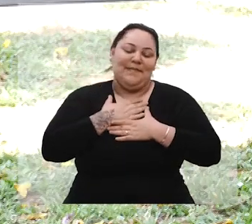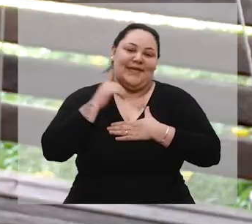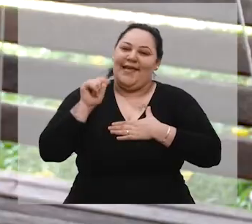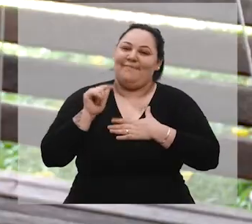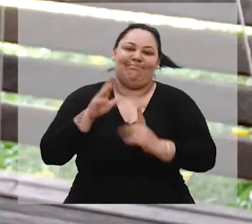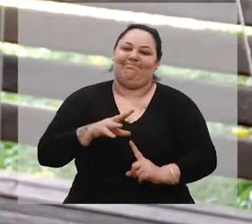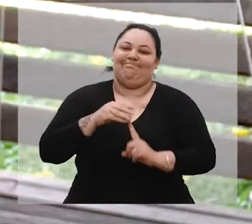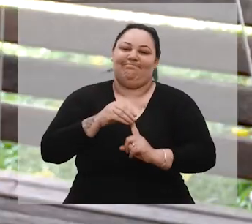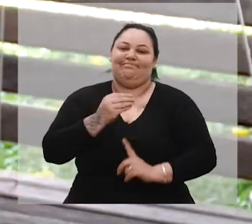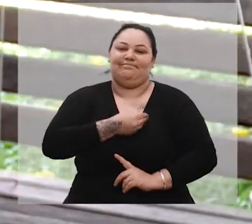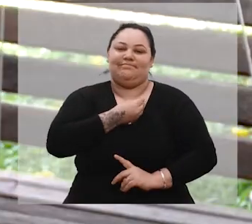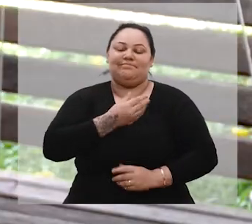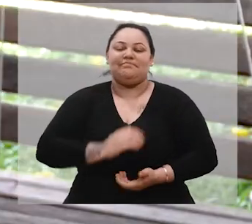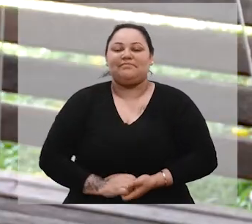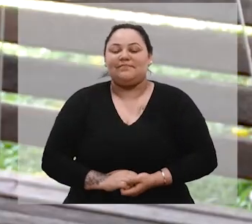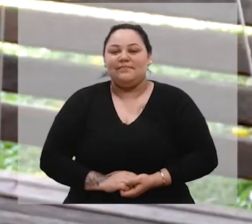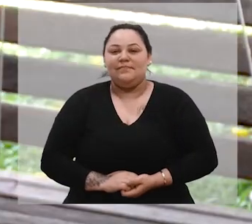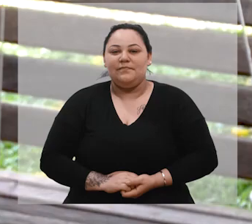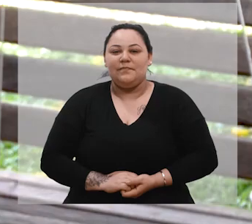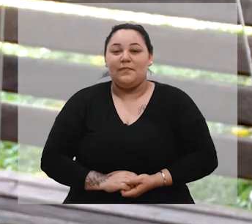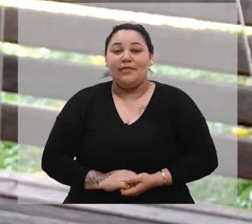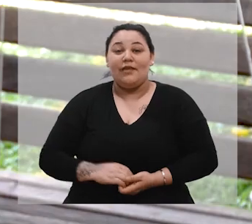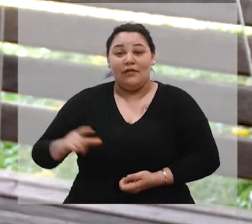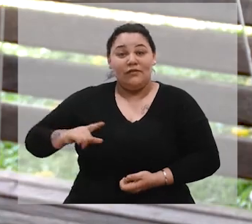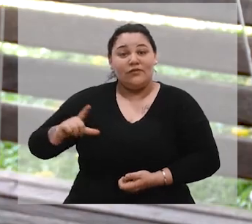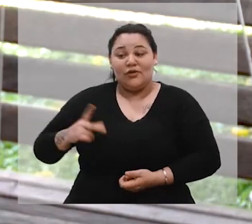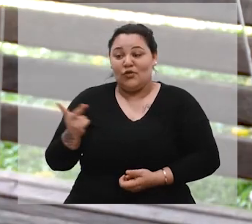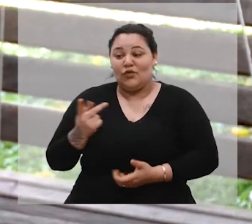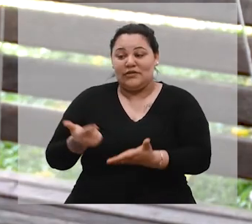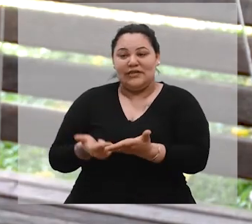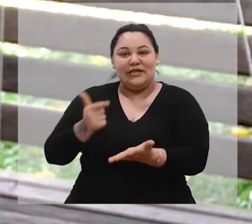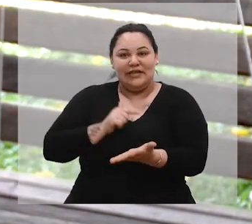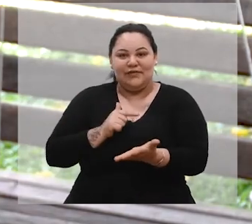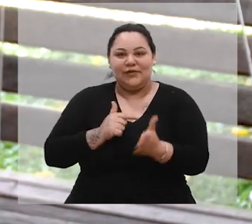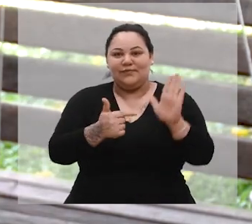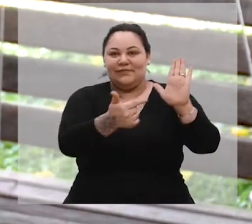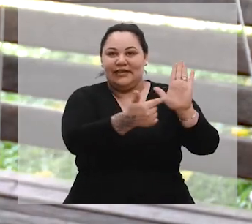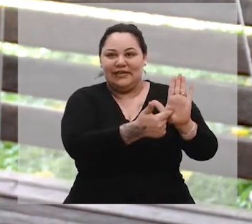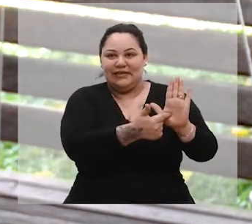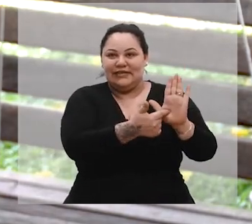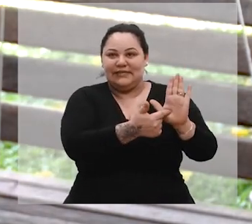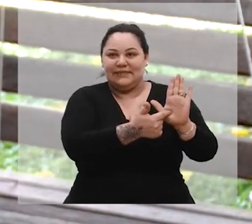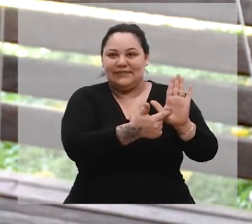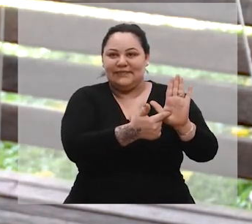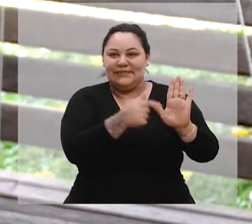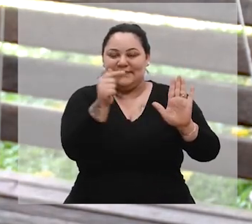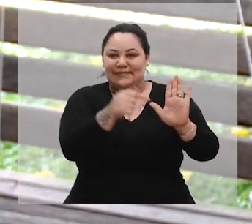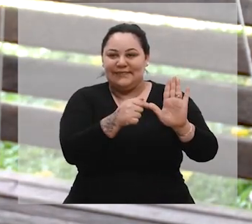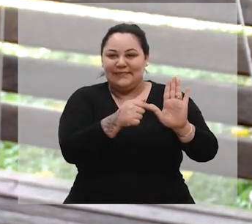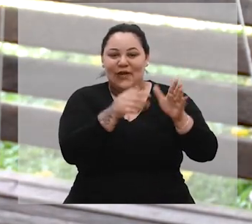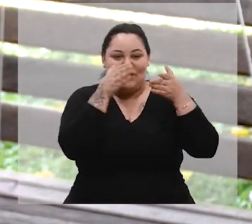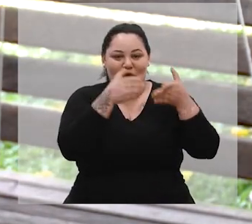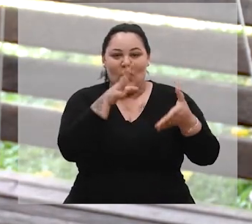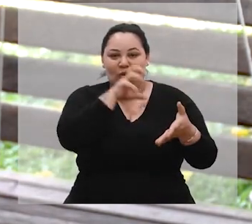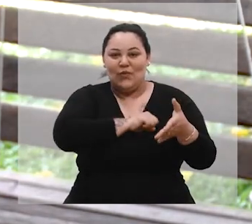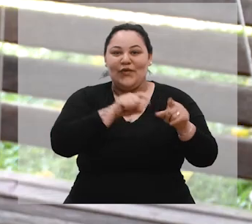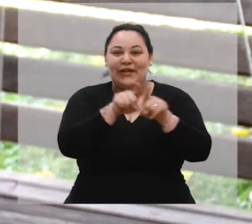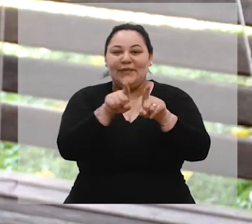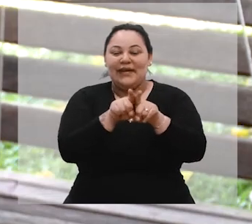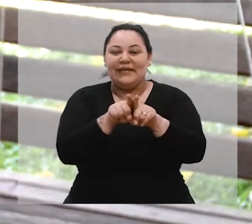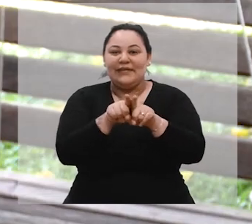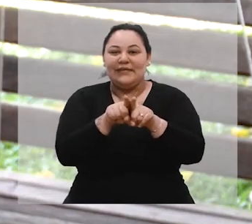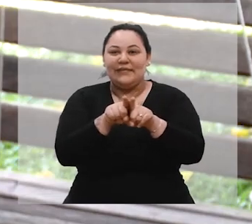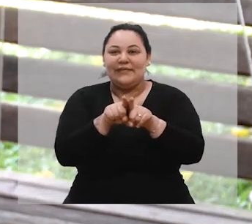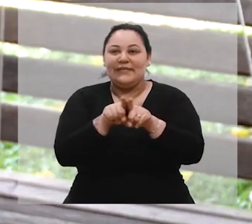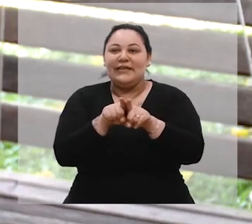vida. Certo. Ana, eu tô com 2 livros teus aqui, A Gente Mira no Amor e Acerta na Solidão, né, que é o último, né, e o mais